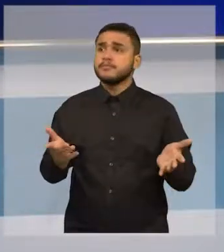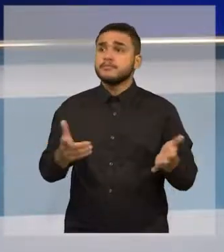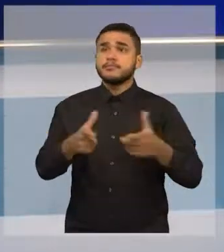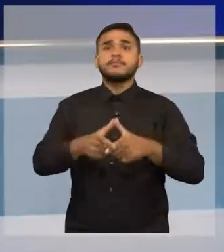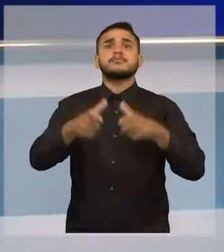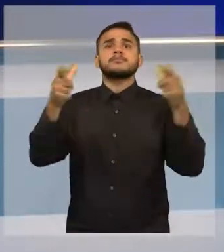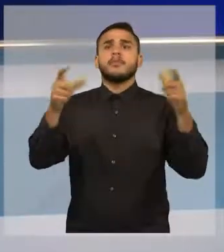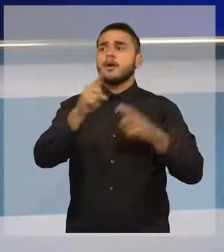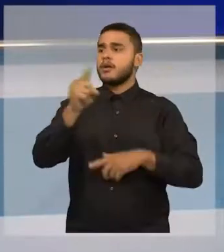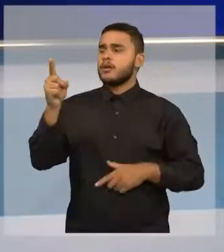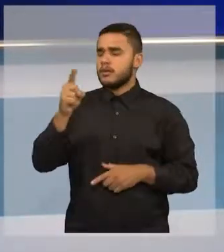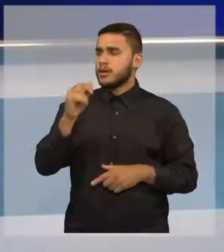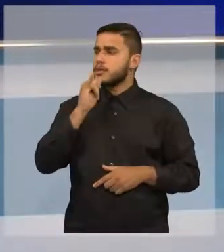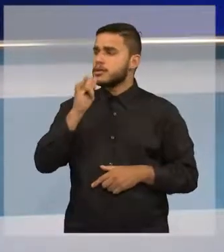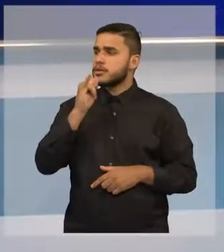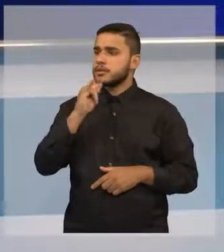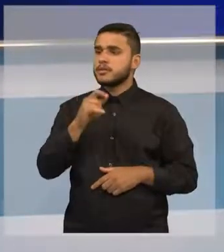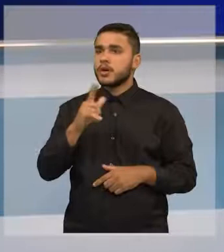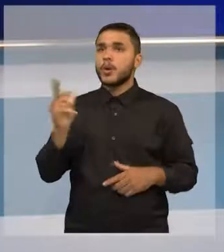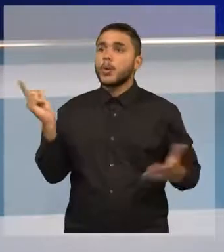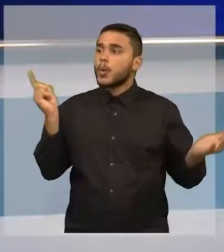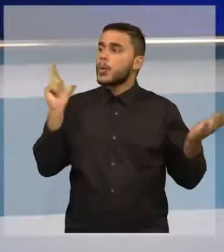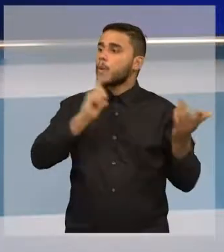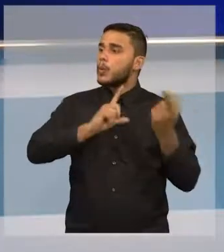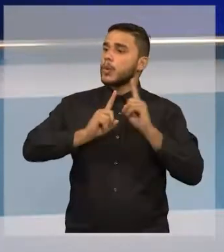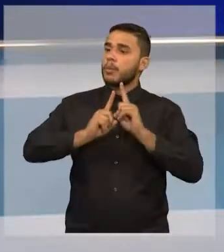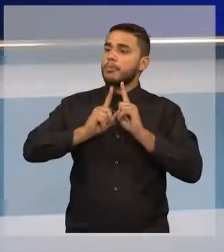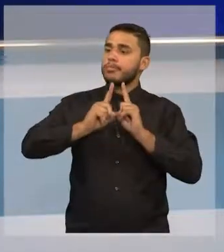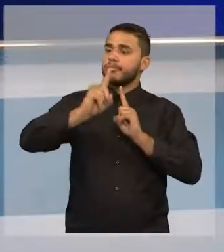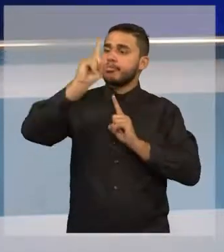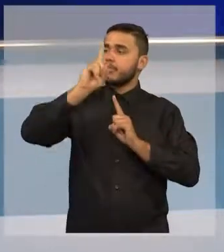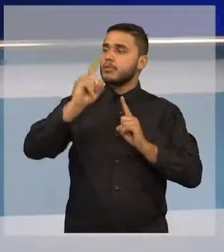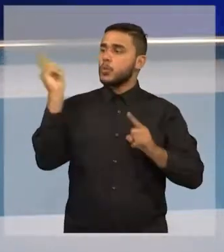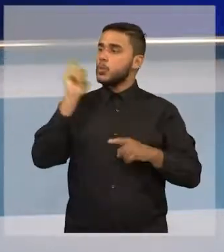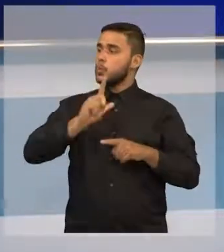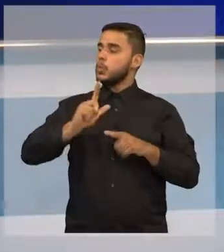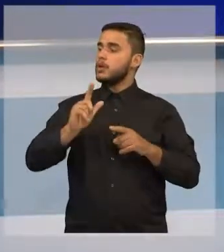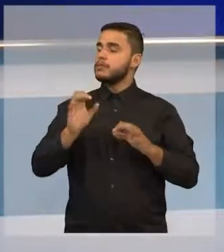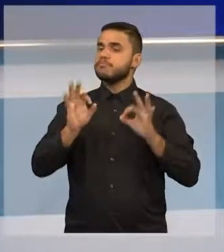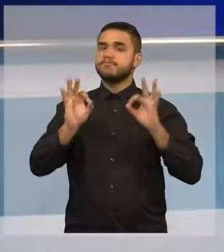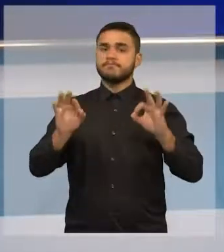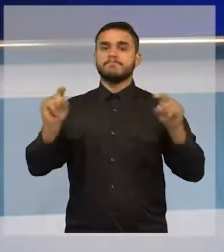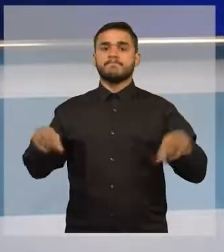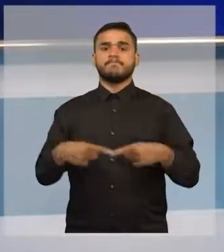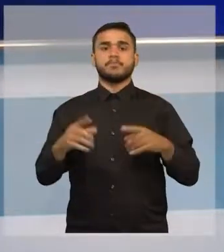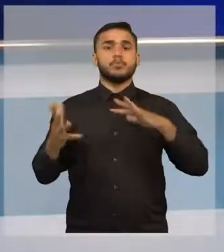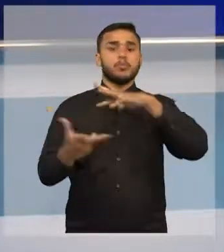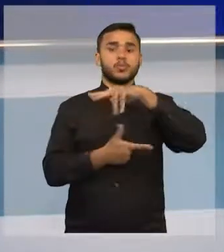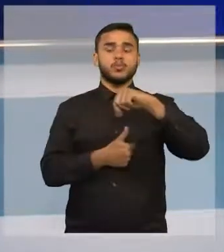não atingem, digamos, os índices estabelecidos pelas organizações internacionais.